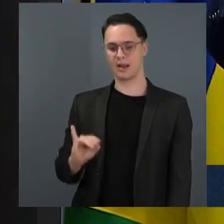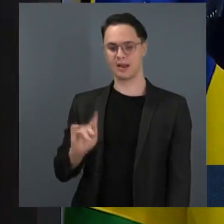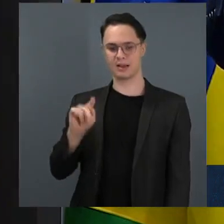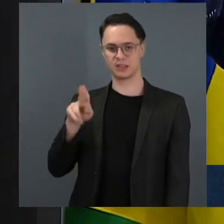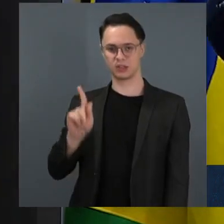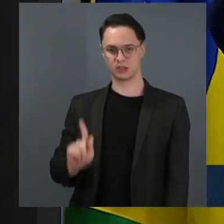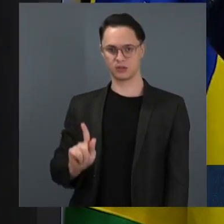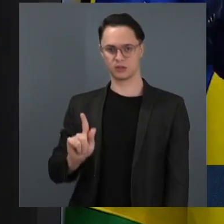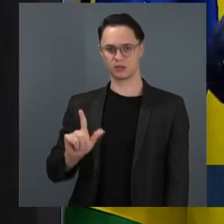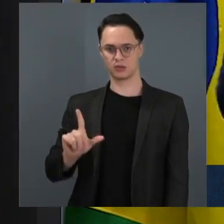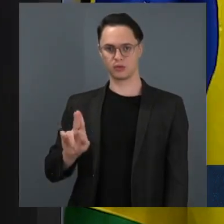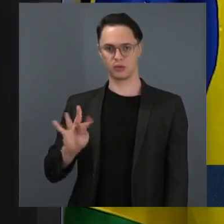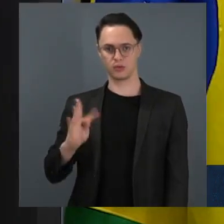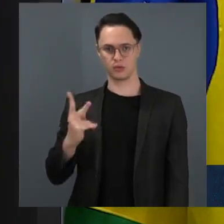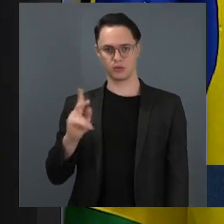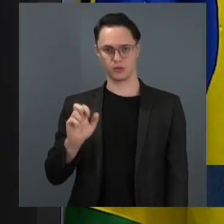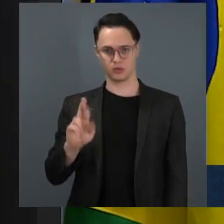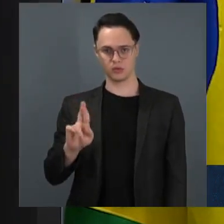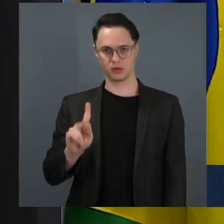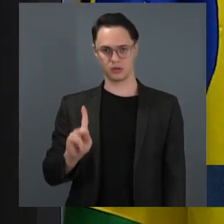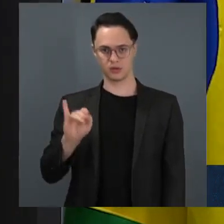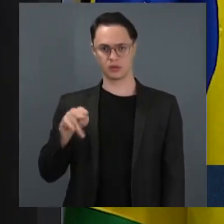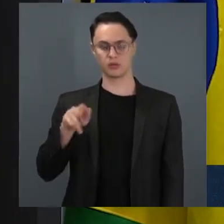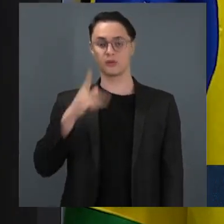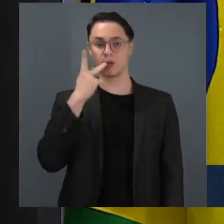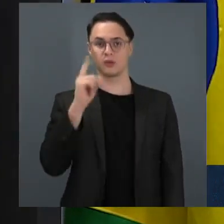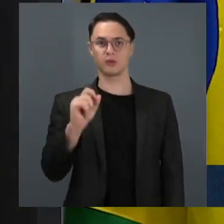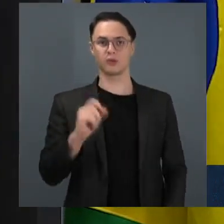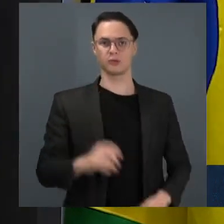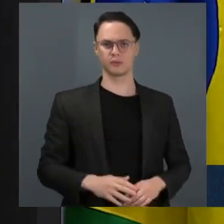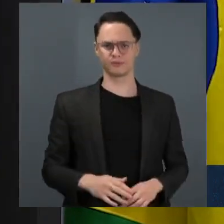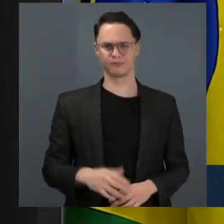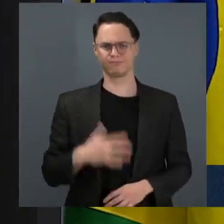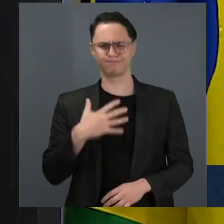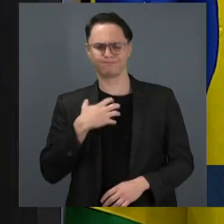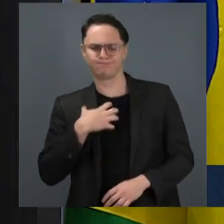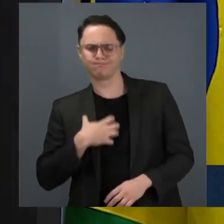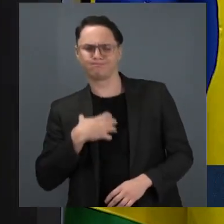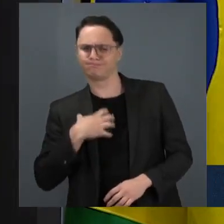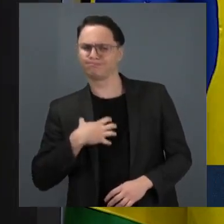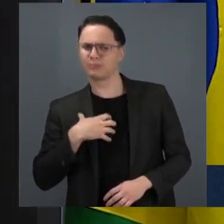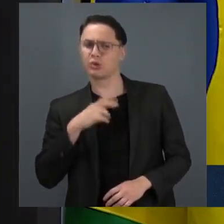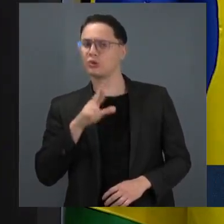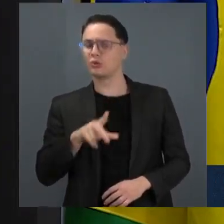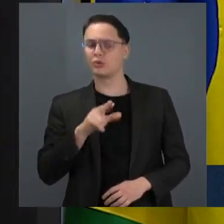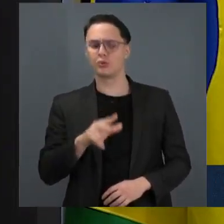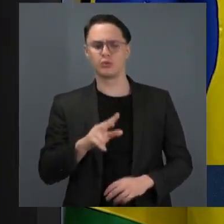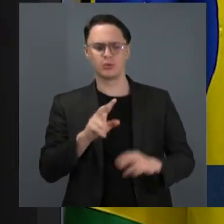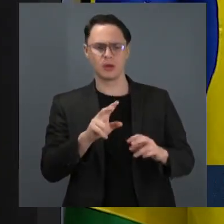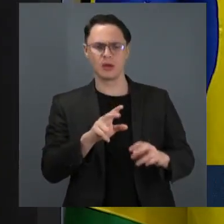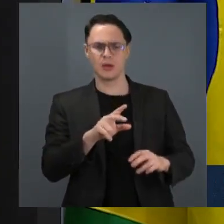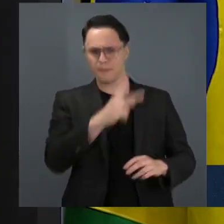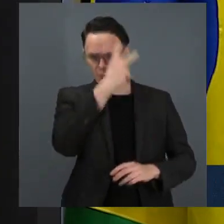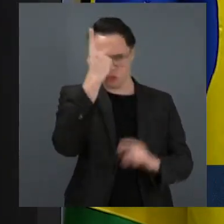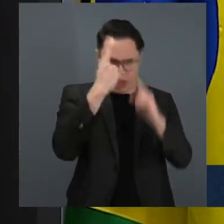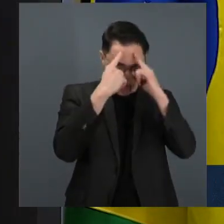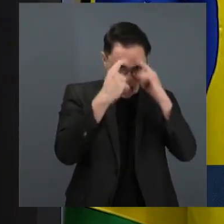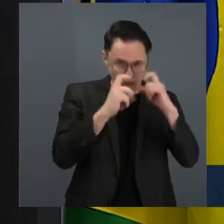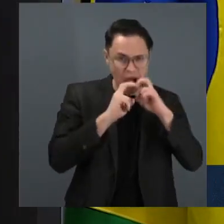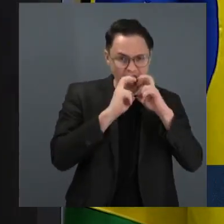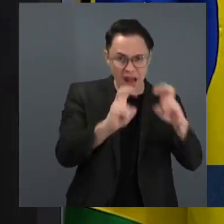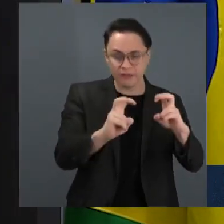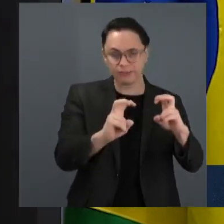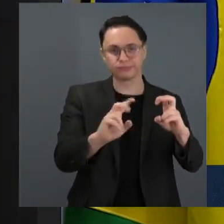Unidos. Grande pacifista e humanista. Ele dizia assim: o que me incomoda não é o grito dos violentos, dos